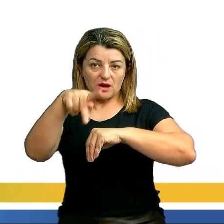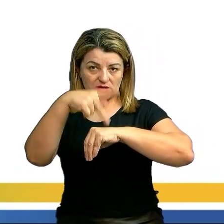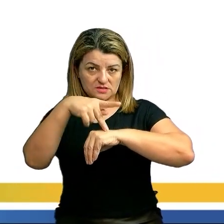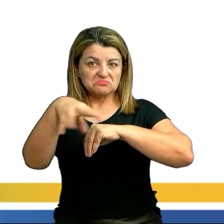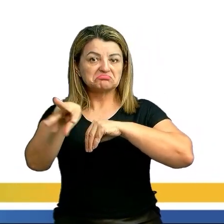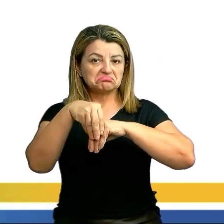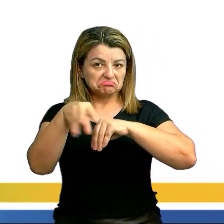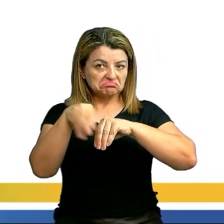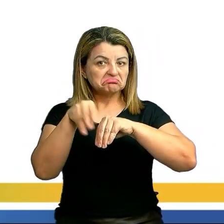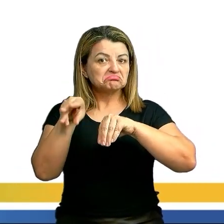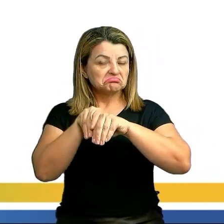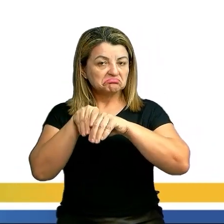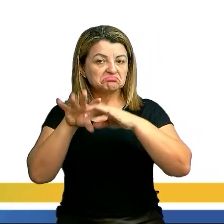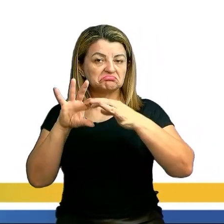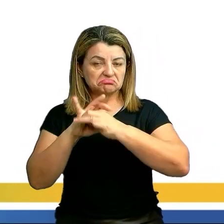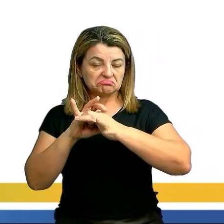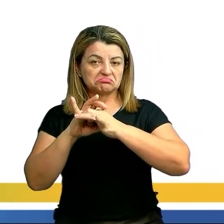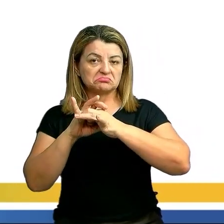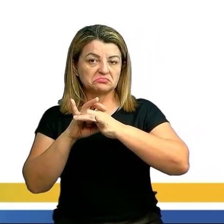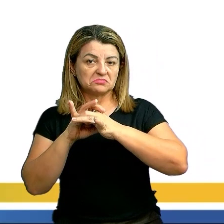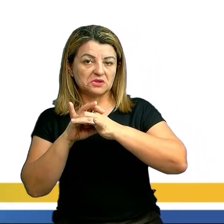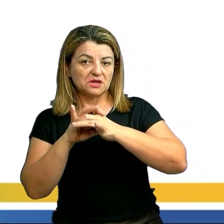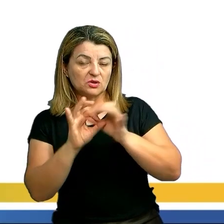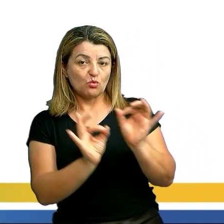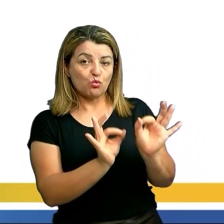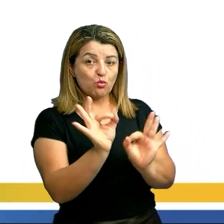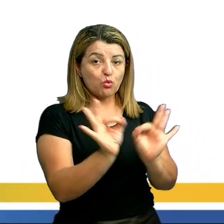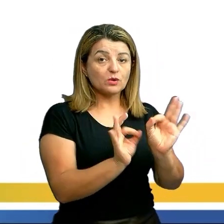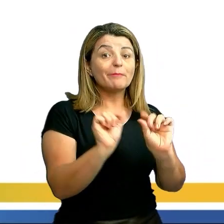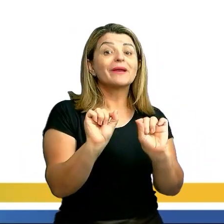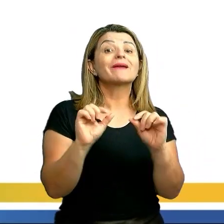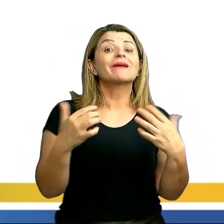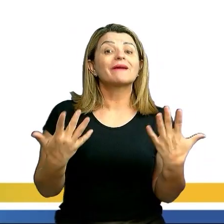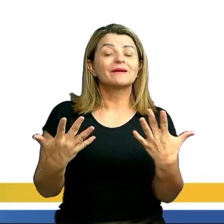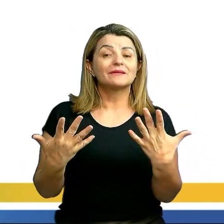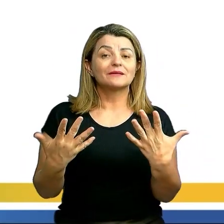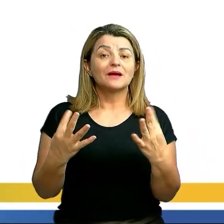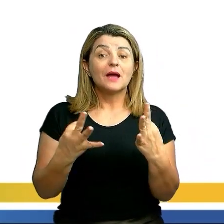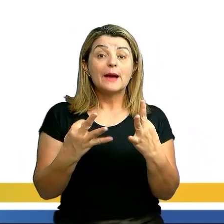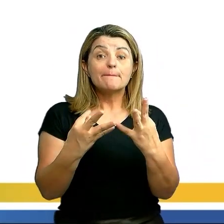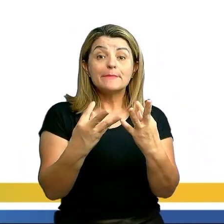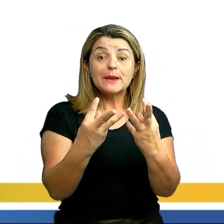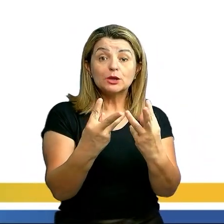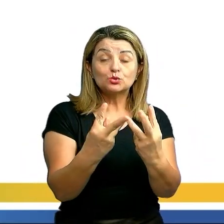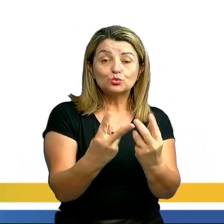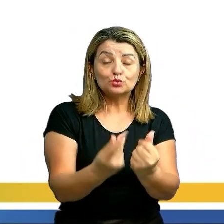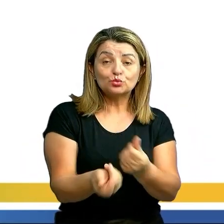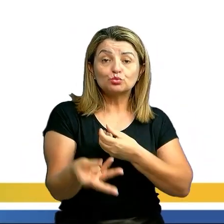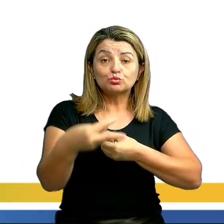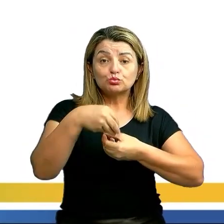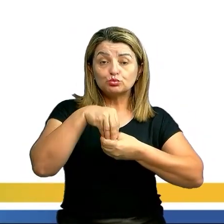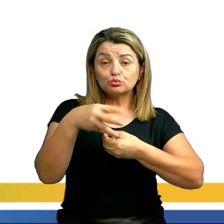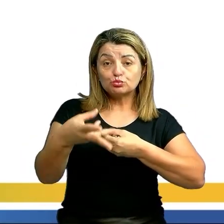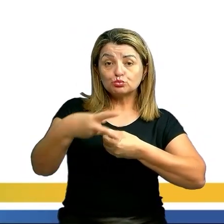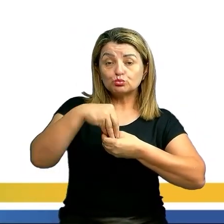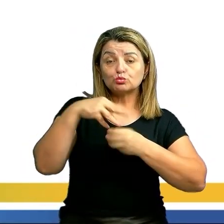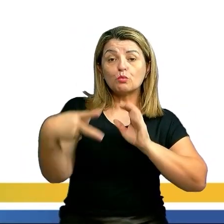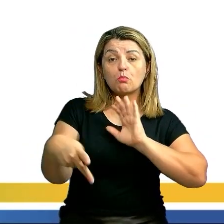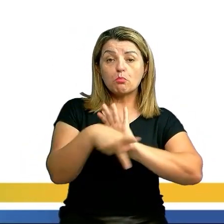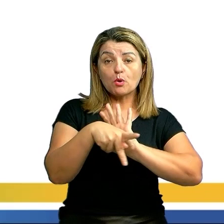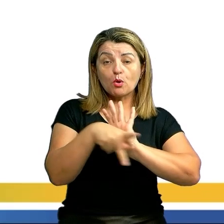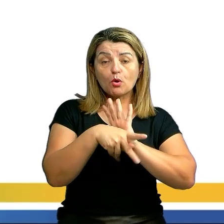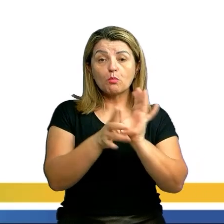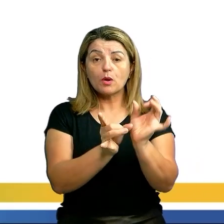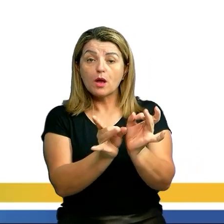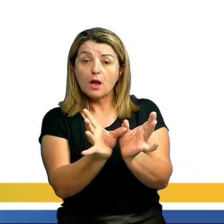países, eles se encontram, eles se organizam para quê? Para tudo que está relacionado às questões